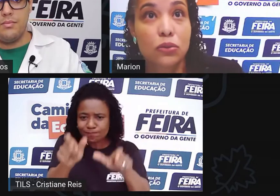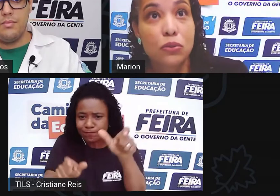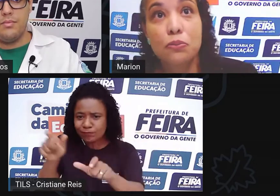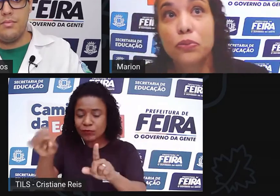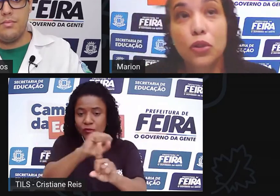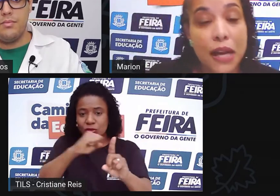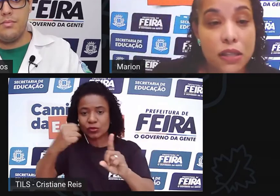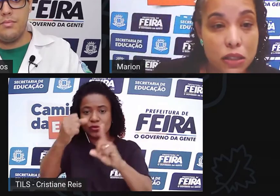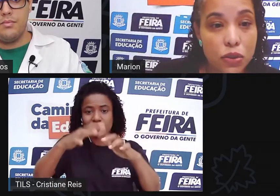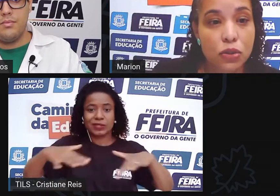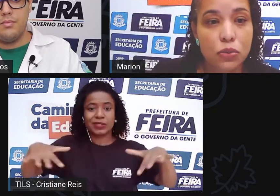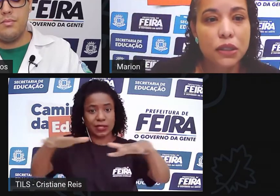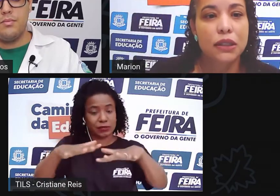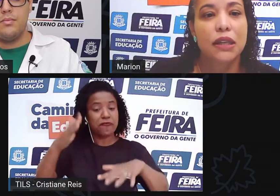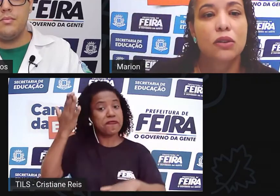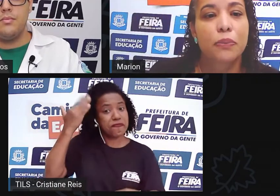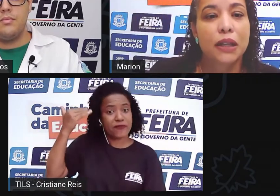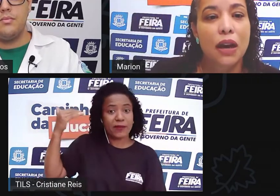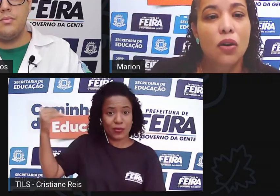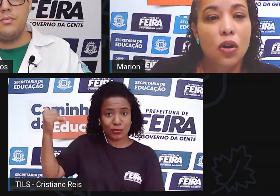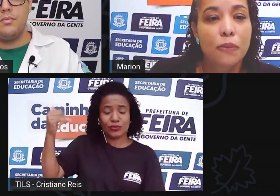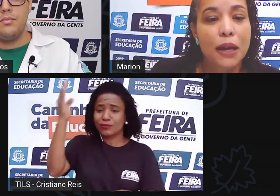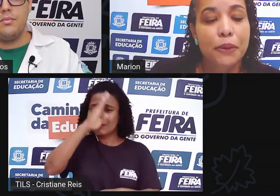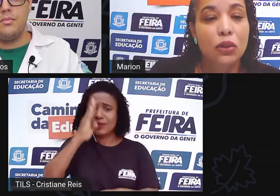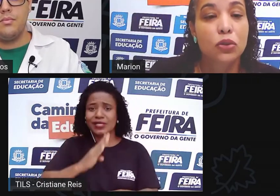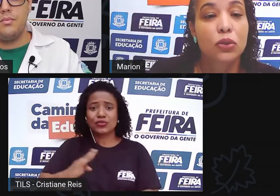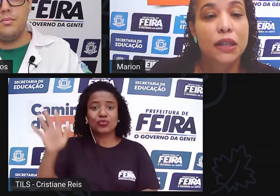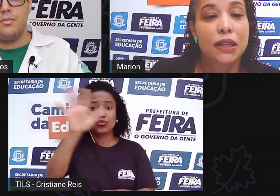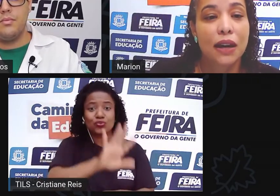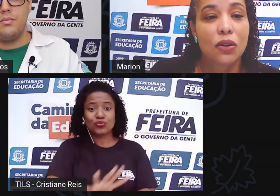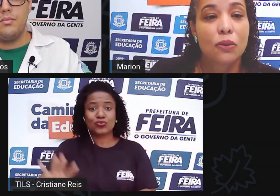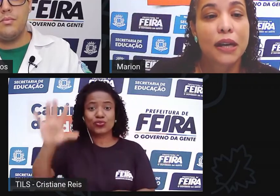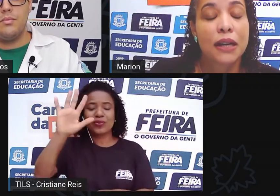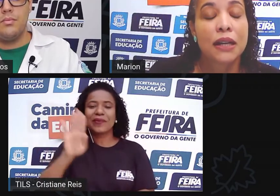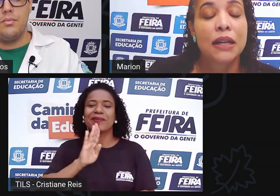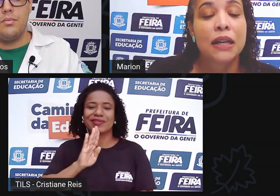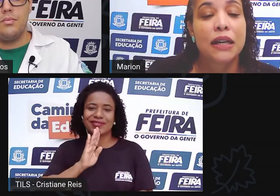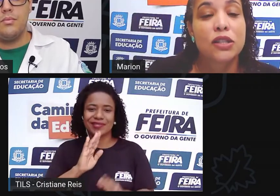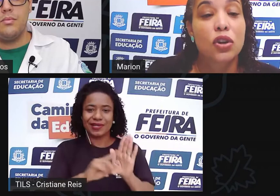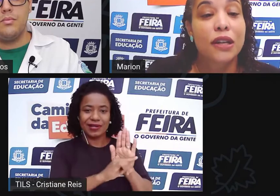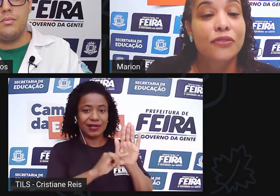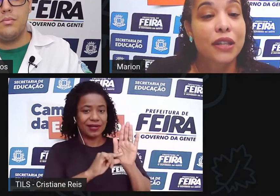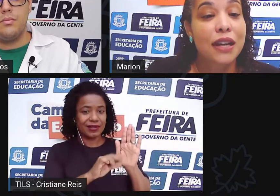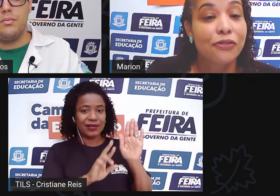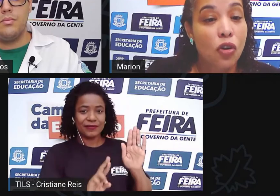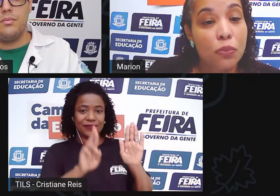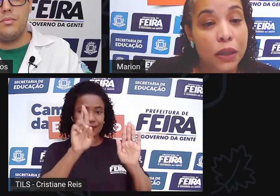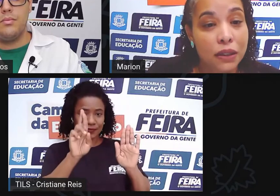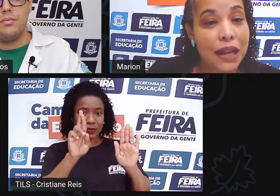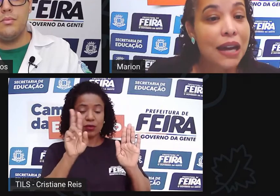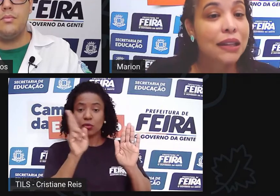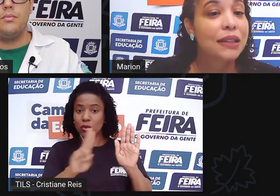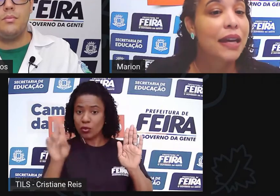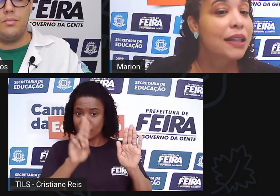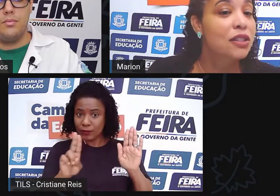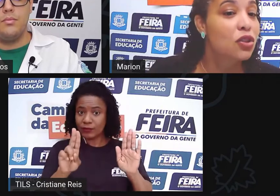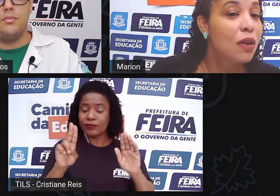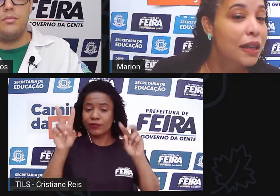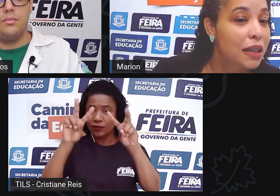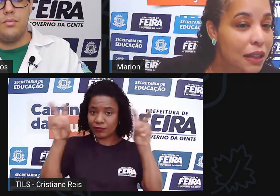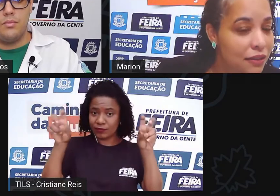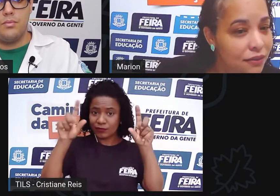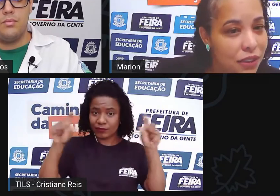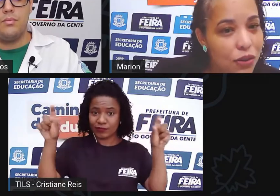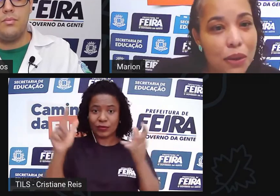conhecido no Brasil e no mundo inteiro pela autoria da obra Geografia da Fome, lá na década